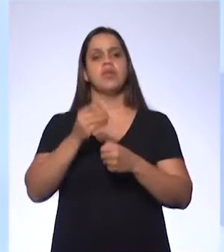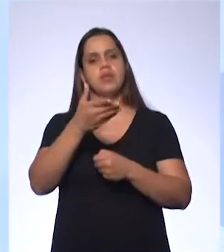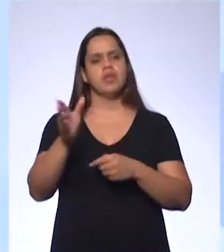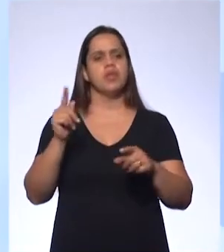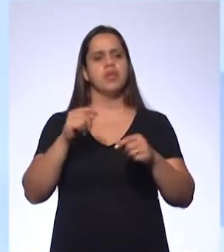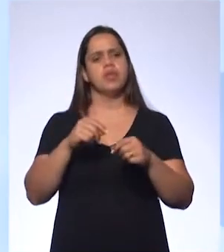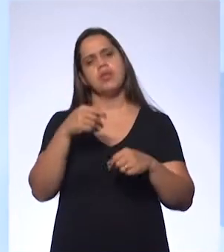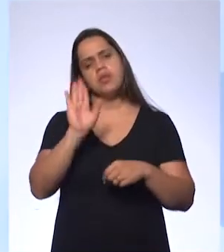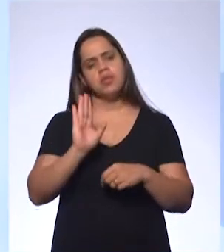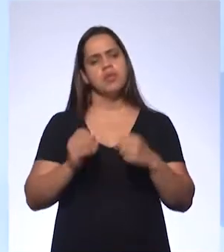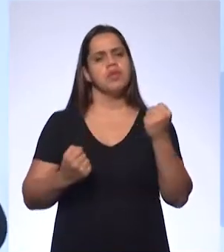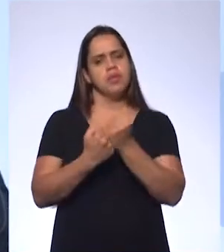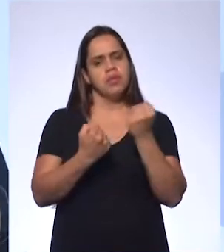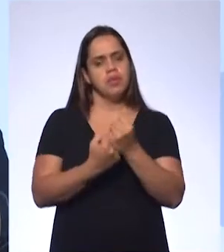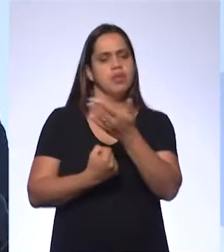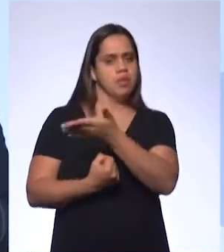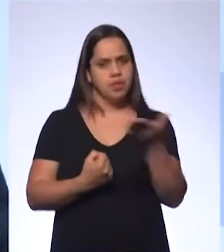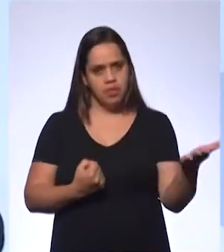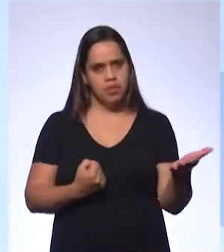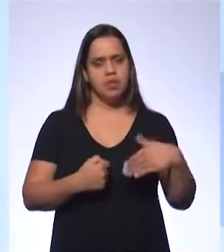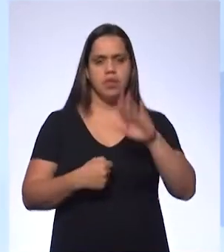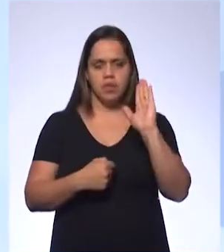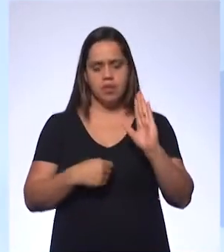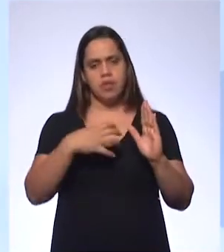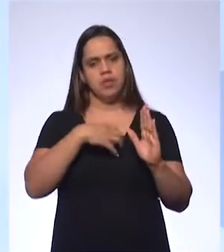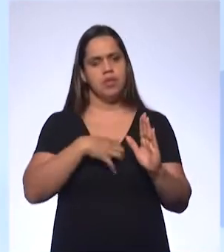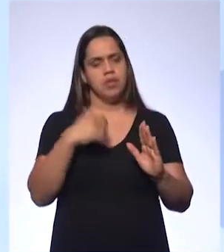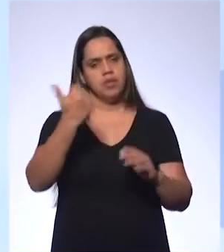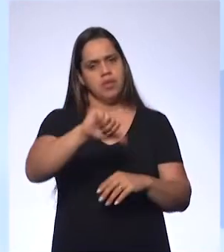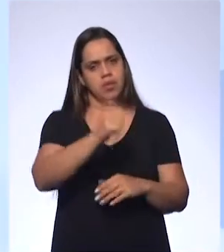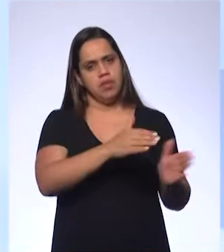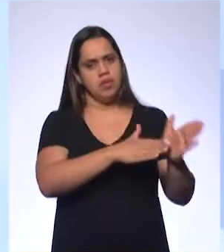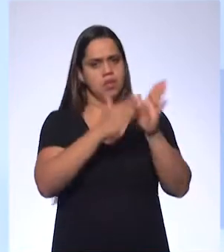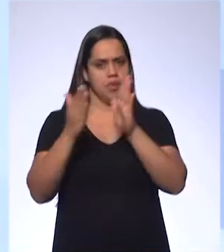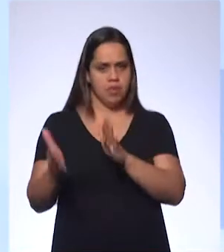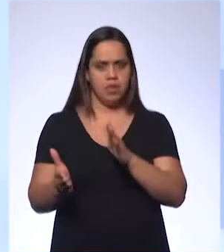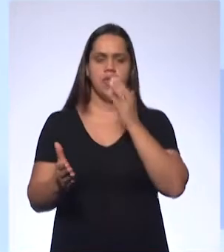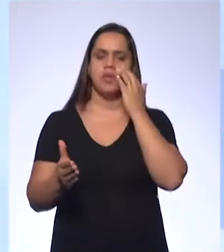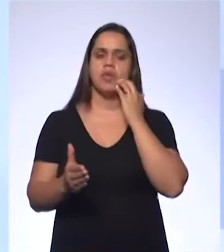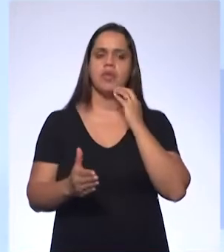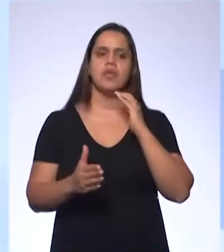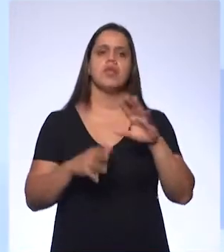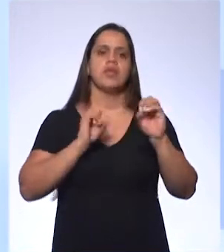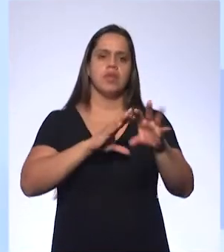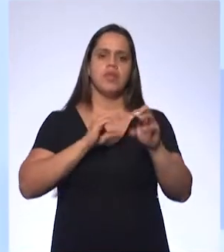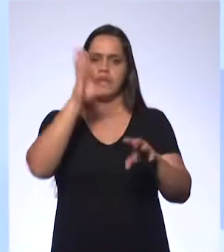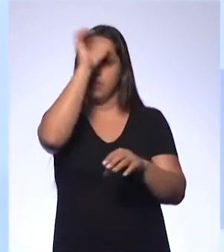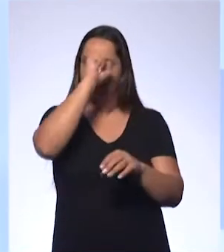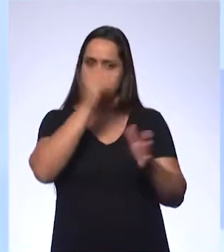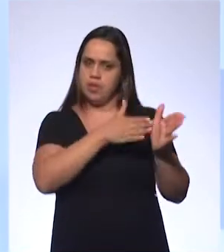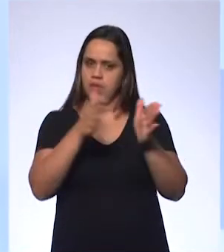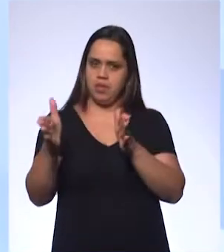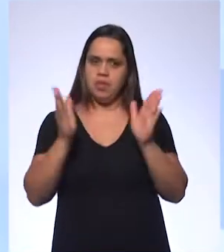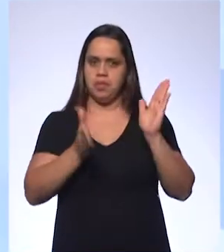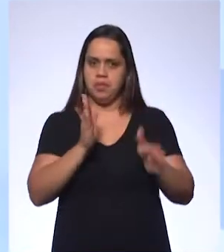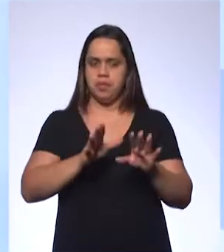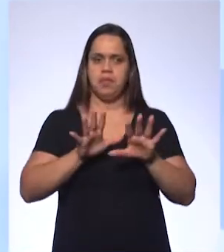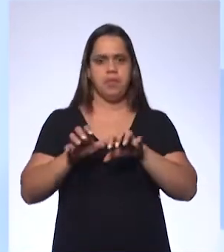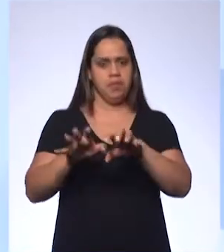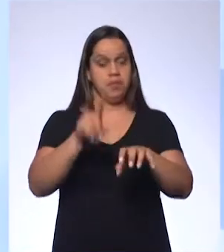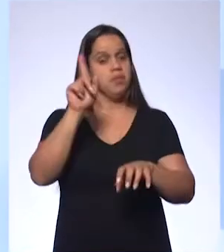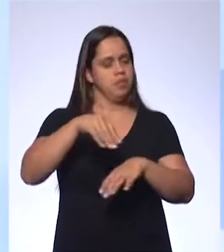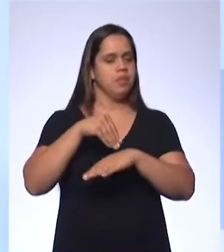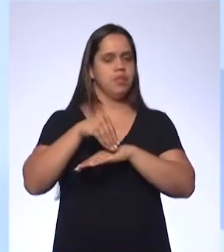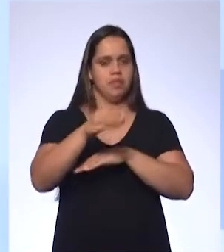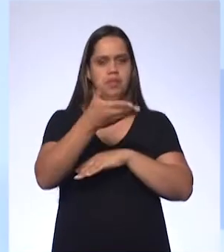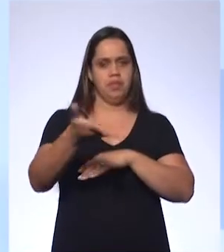mais um subsídiozinho aí, mais uma forma de avaliação do processo de ensino-aprendizagem durante a pandemia, tá certo? É apenas uma